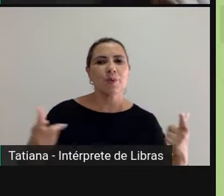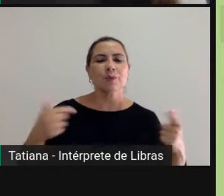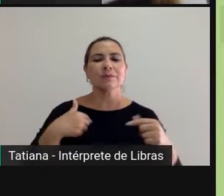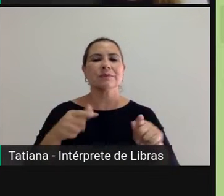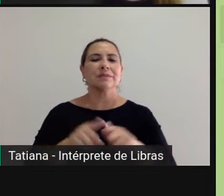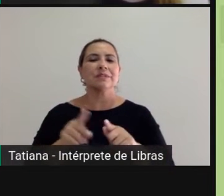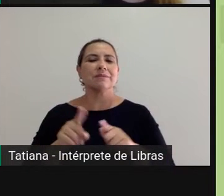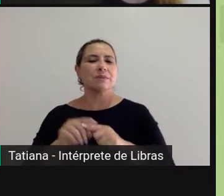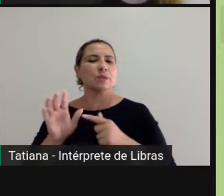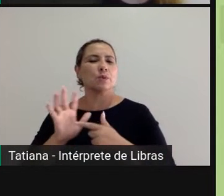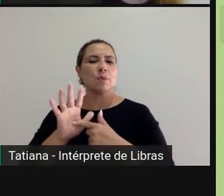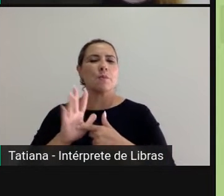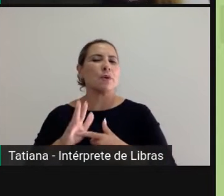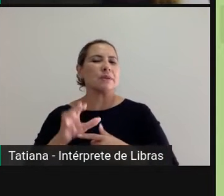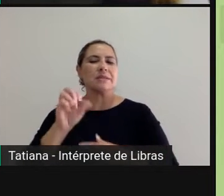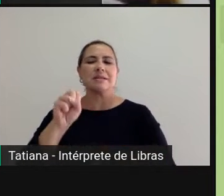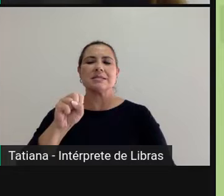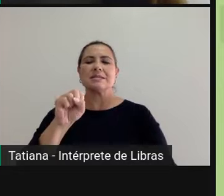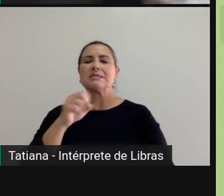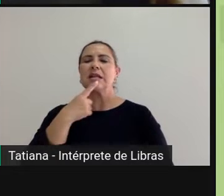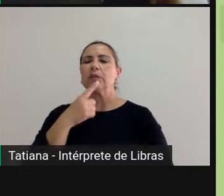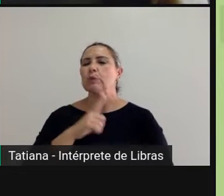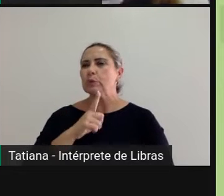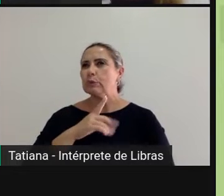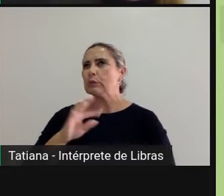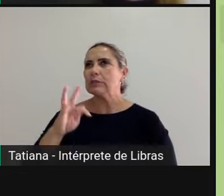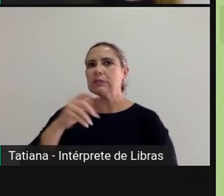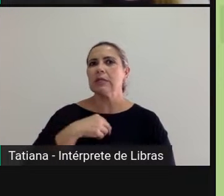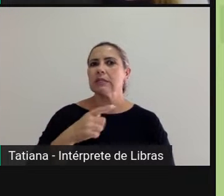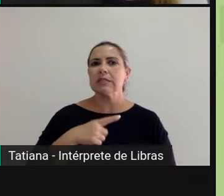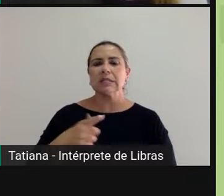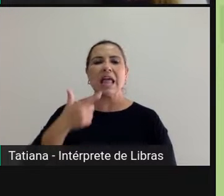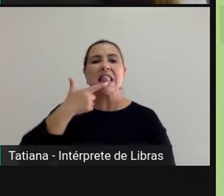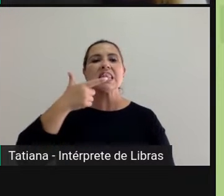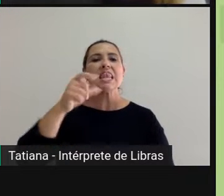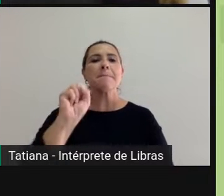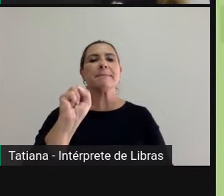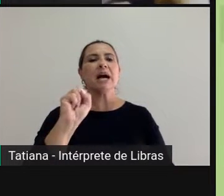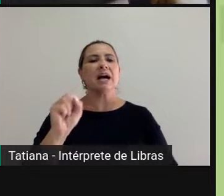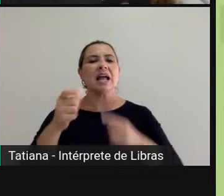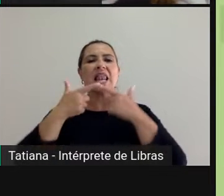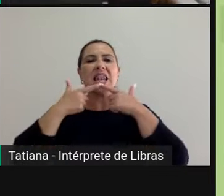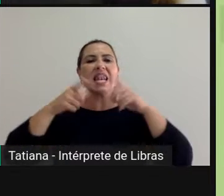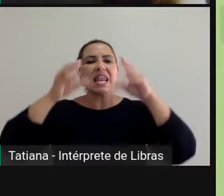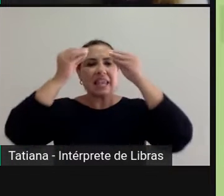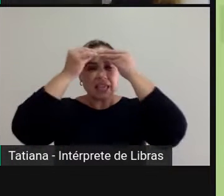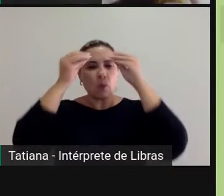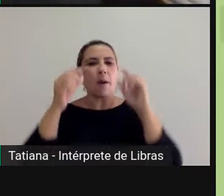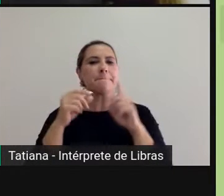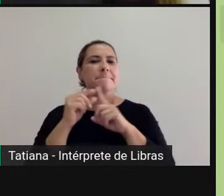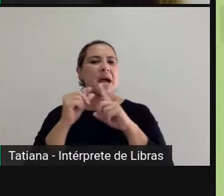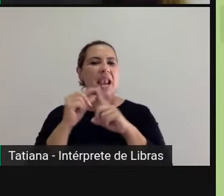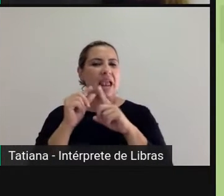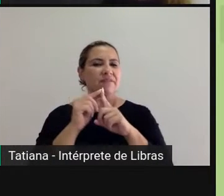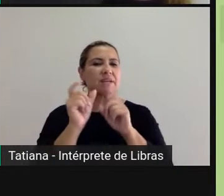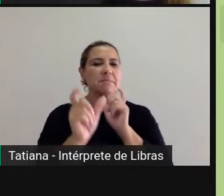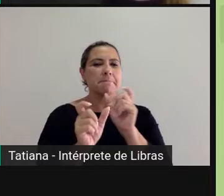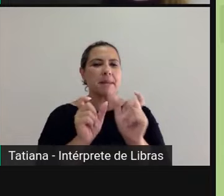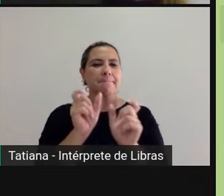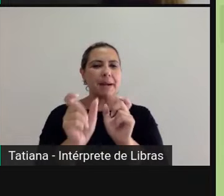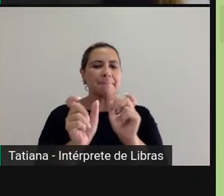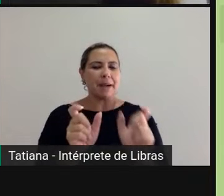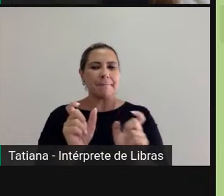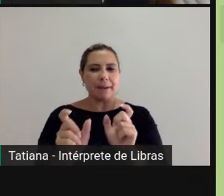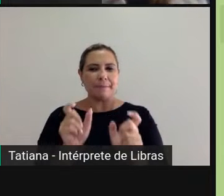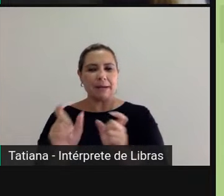toda a simbologia relacionada ao feminismo, até o linguajar tipo de feminismo, enfim, elas são bem atuantes nesse aspecto.